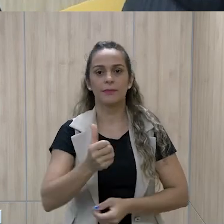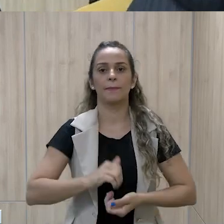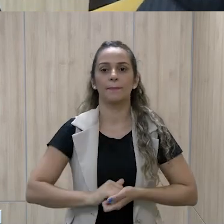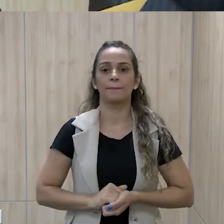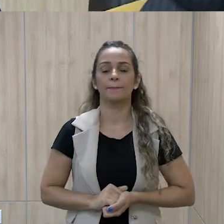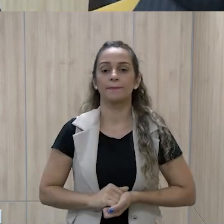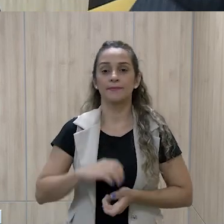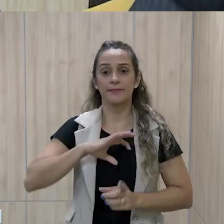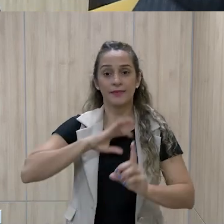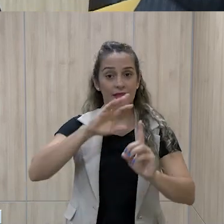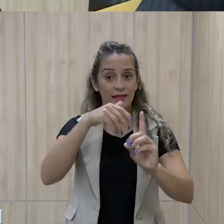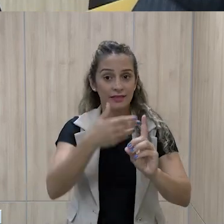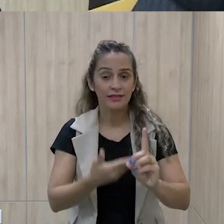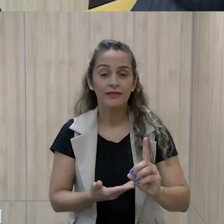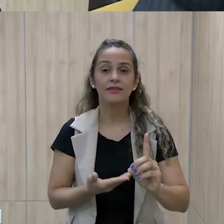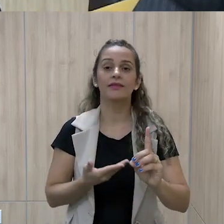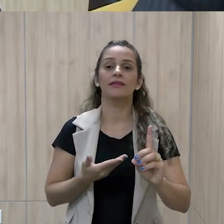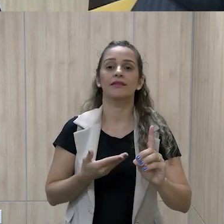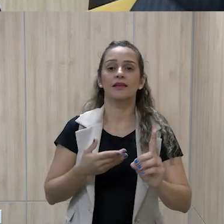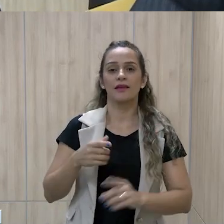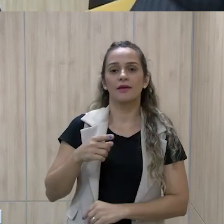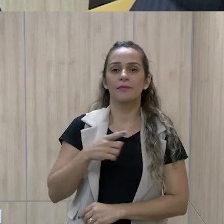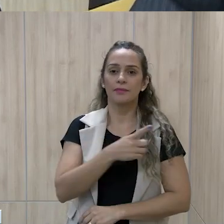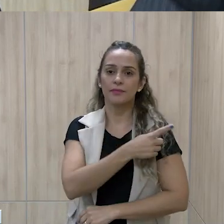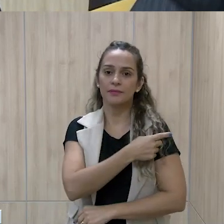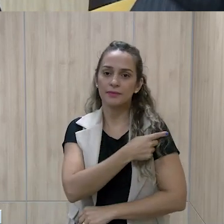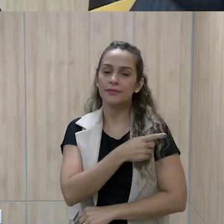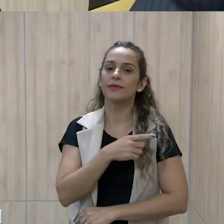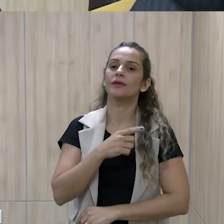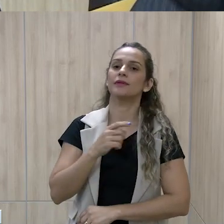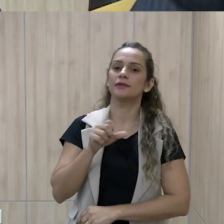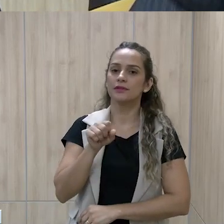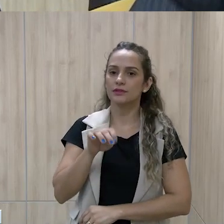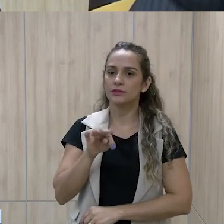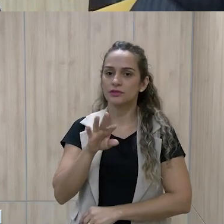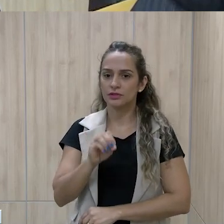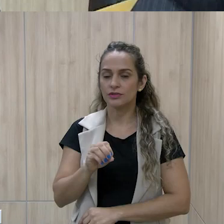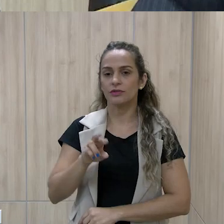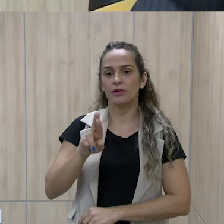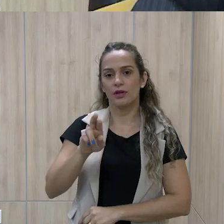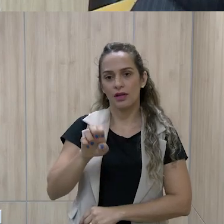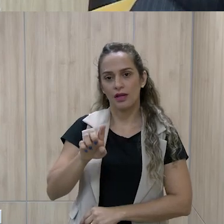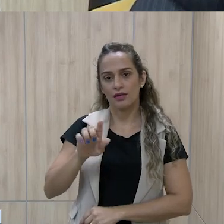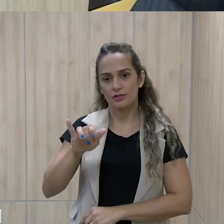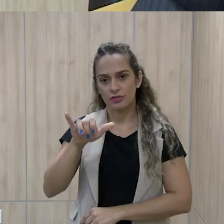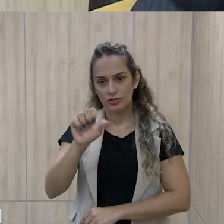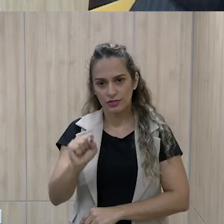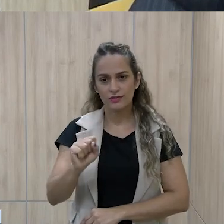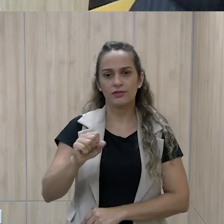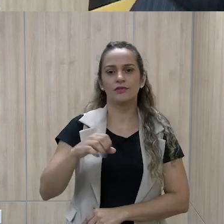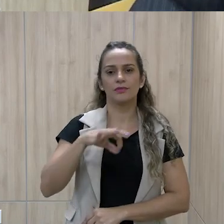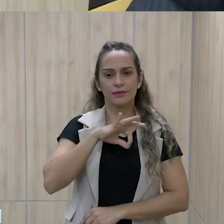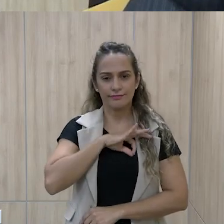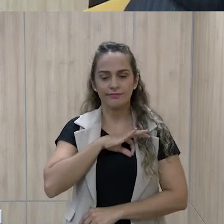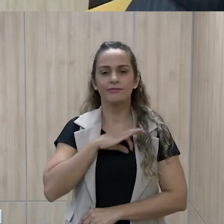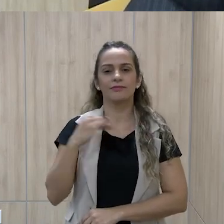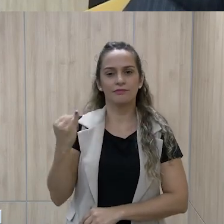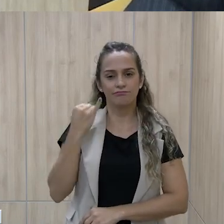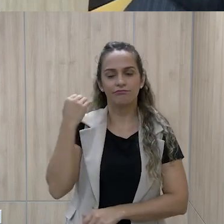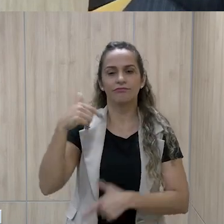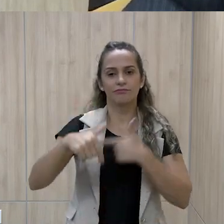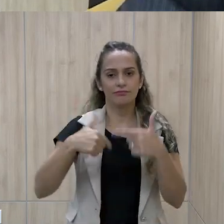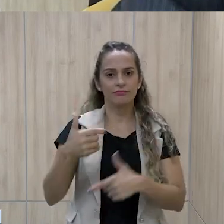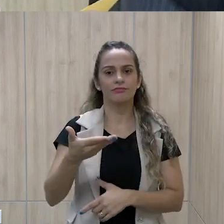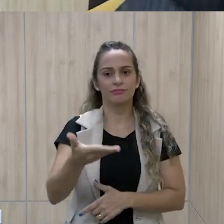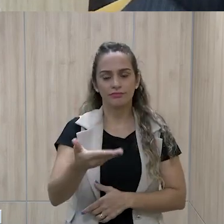246 concede a medalha do método legislativo ao primeiro sargento Régis babeto Padilha em